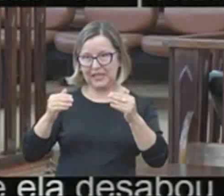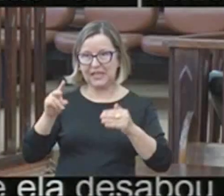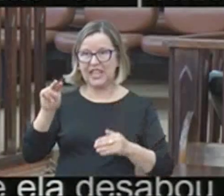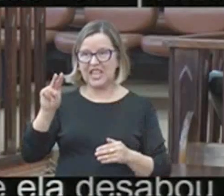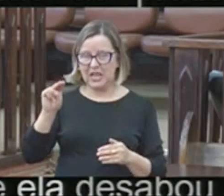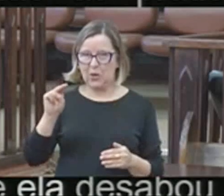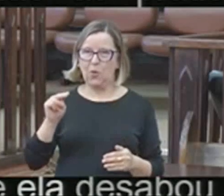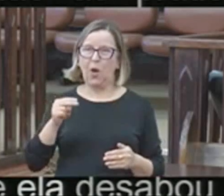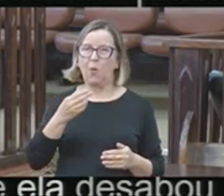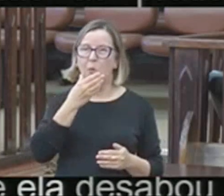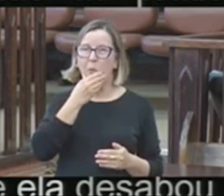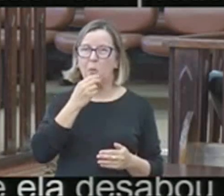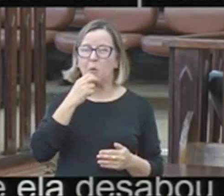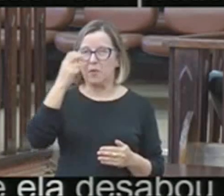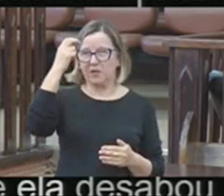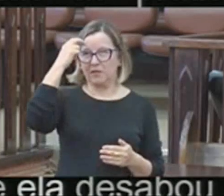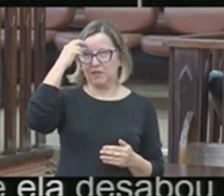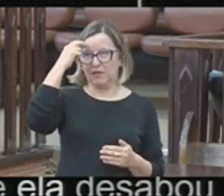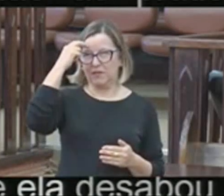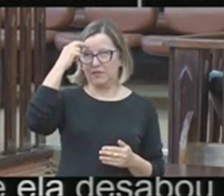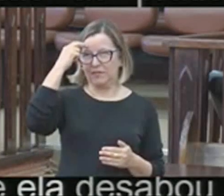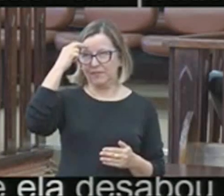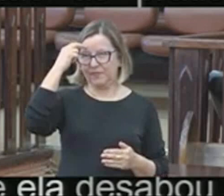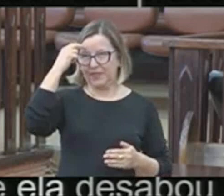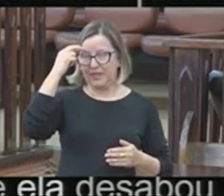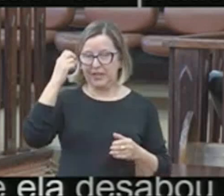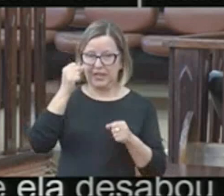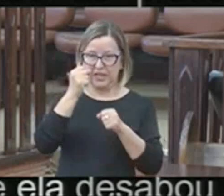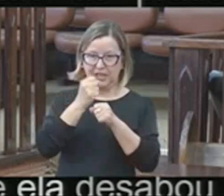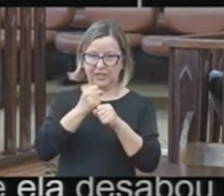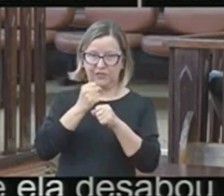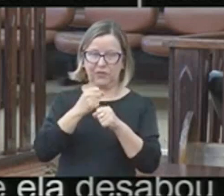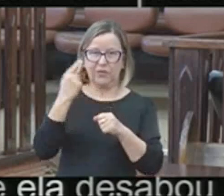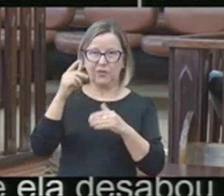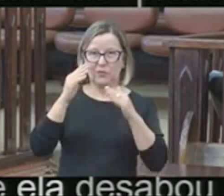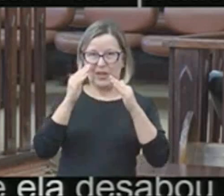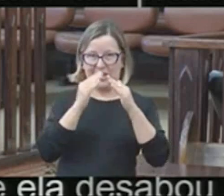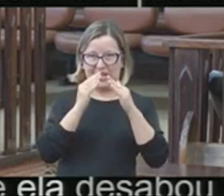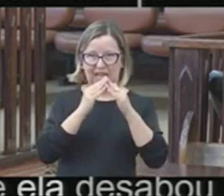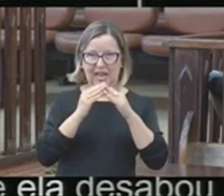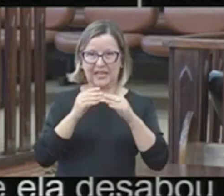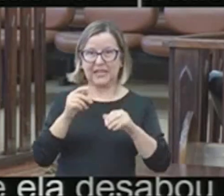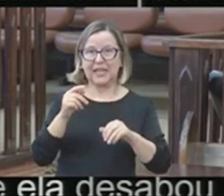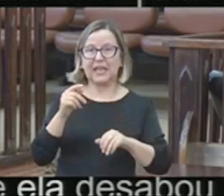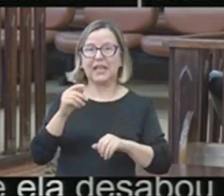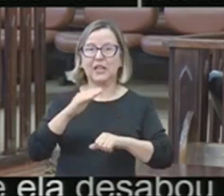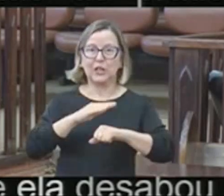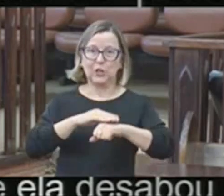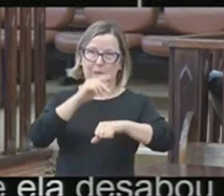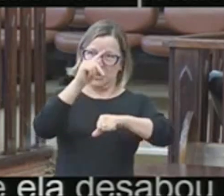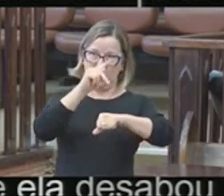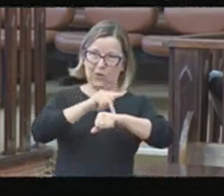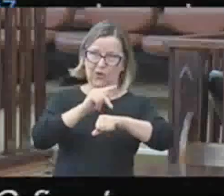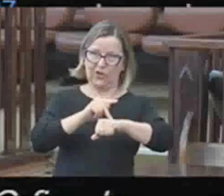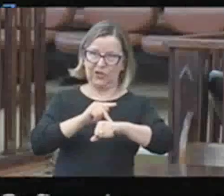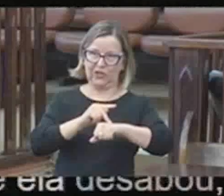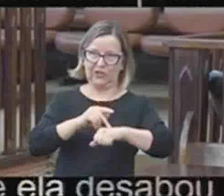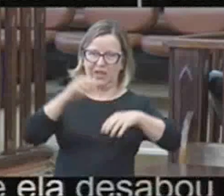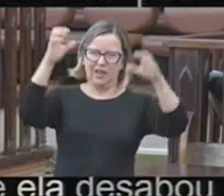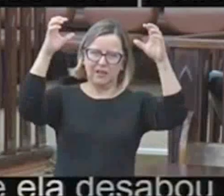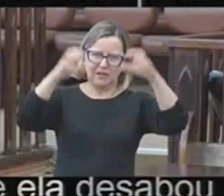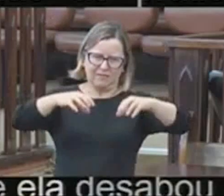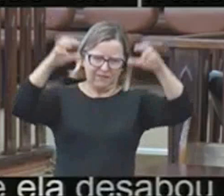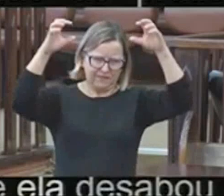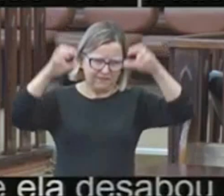rocha. Caiu a chuva, transbordaram os rios, sopraram os ventos e deram